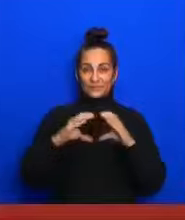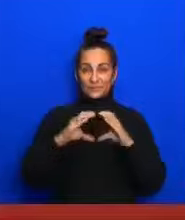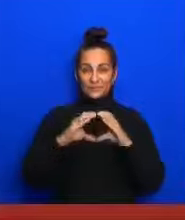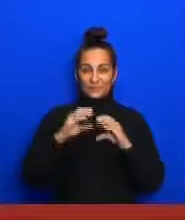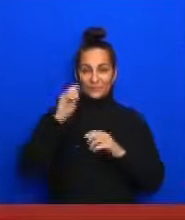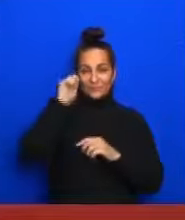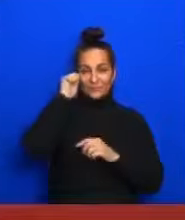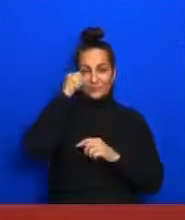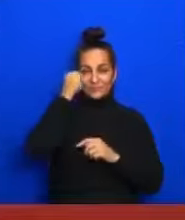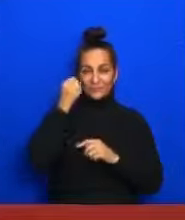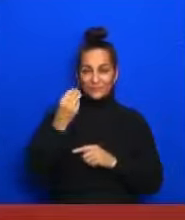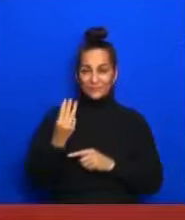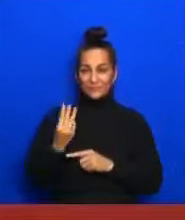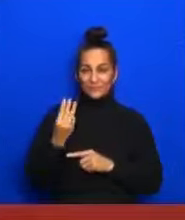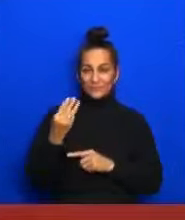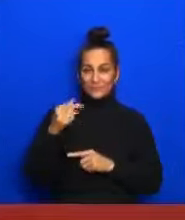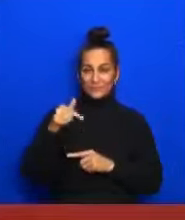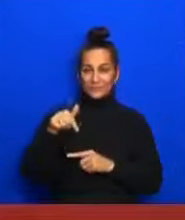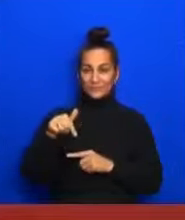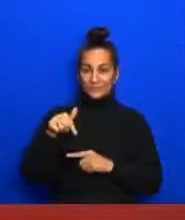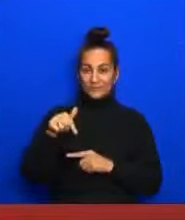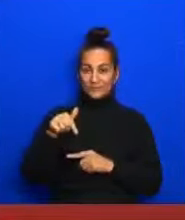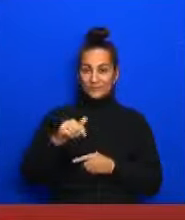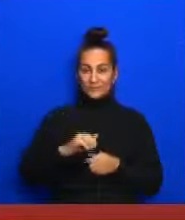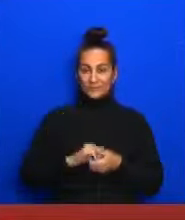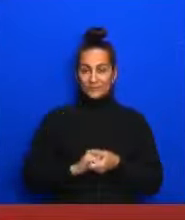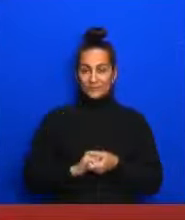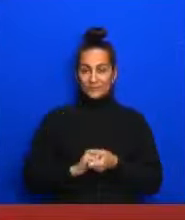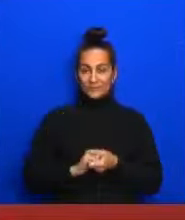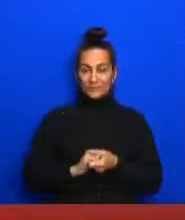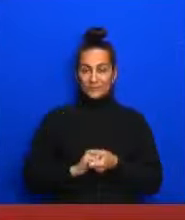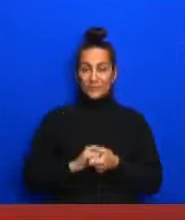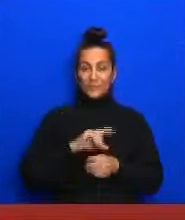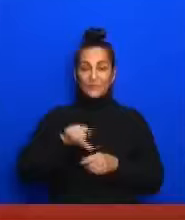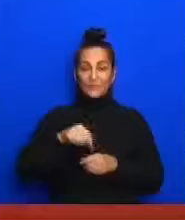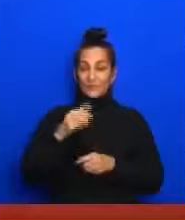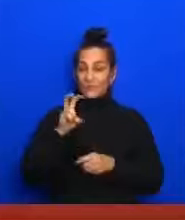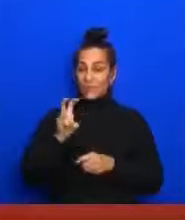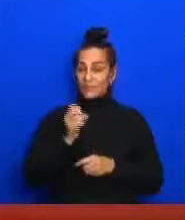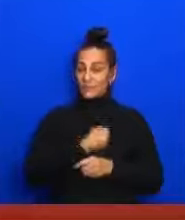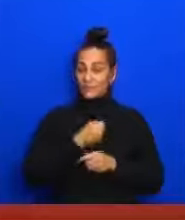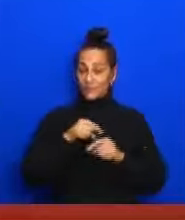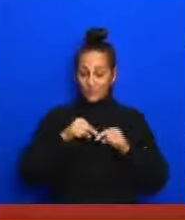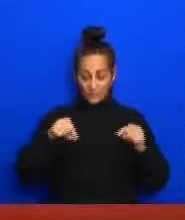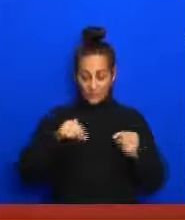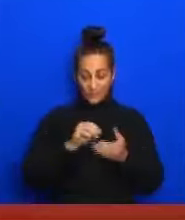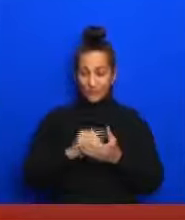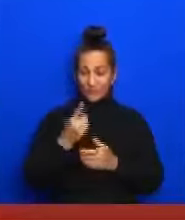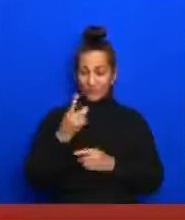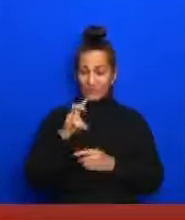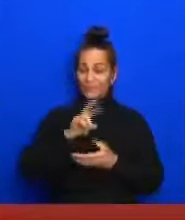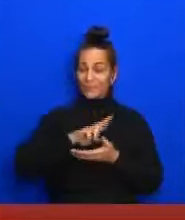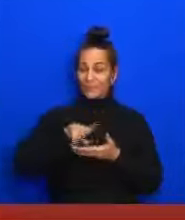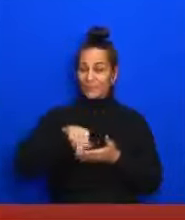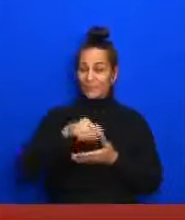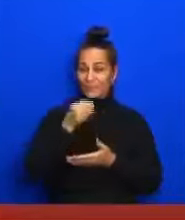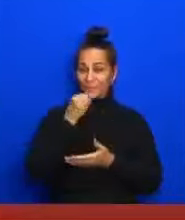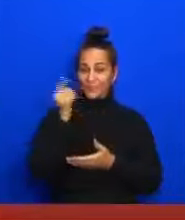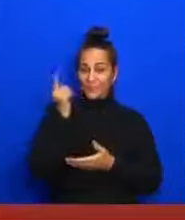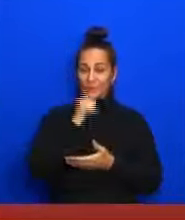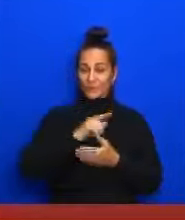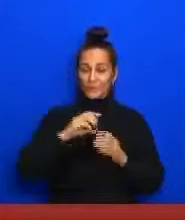Bola preta 37. Preta número 37. Foram sorteados 5 números, faltam 15. Você ainda tem muitas